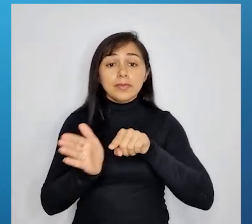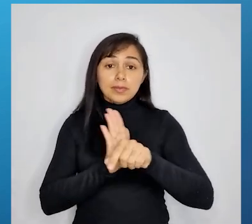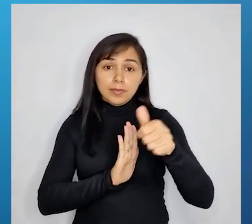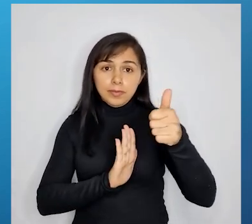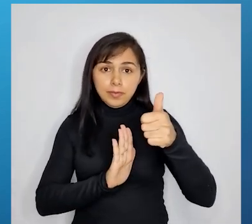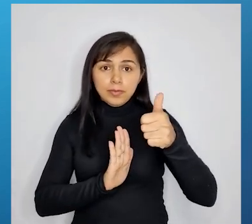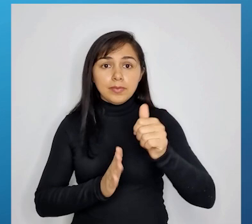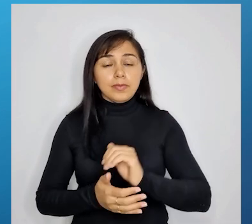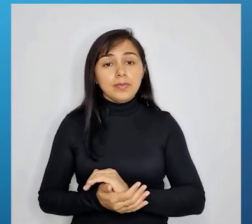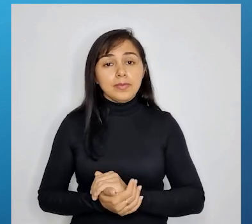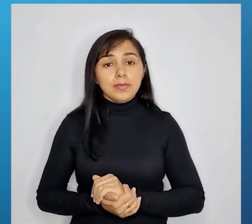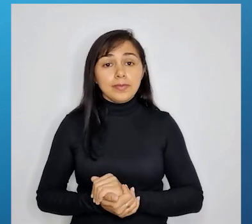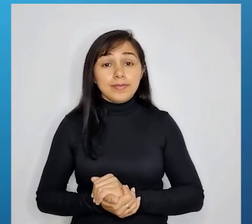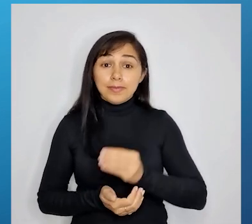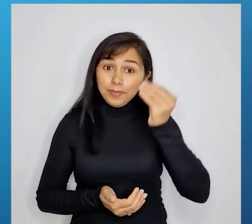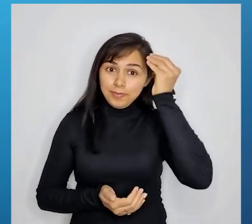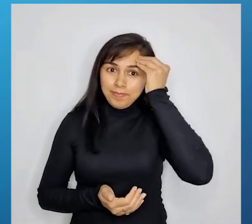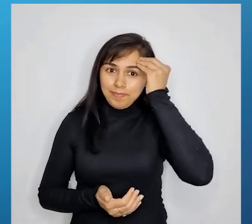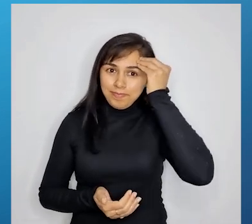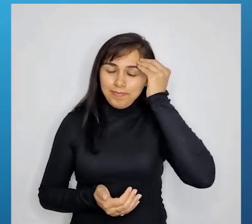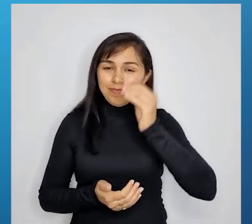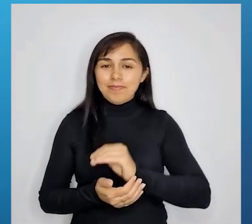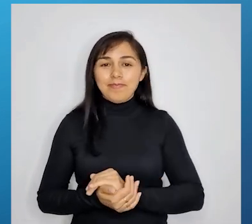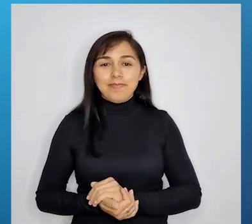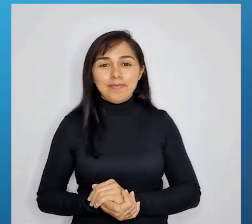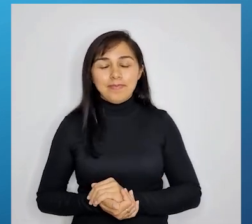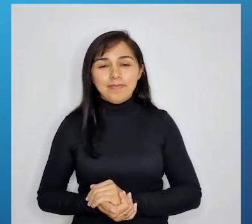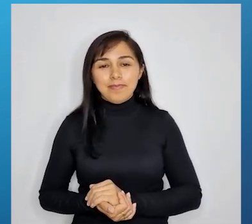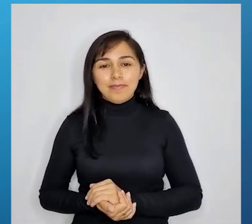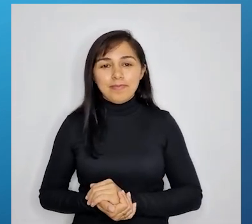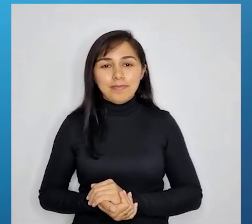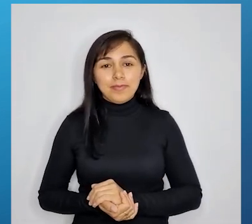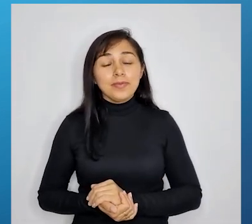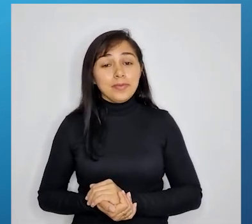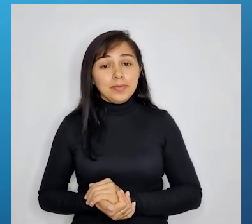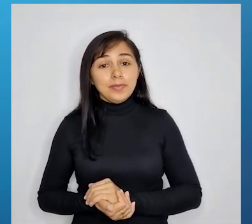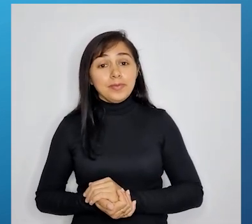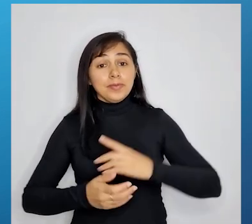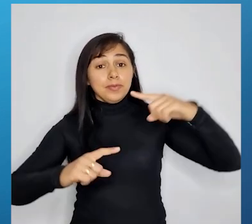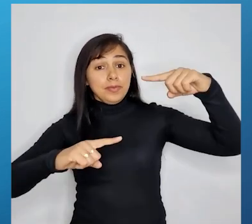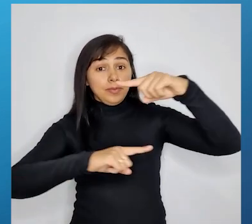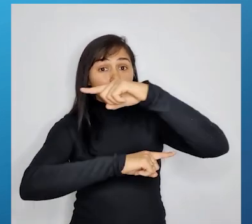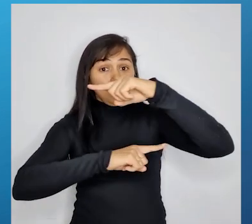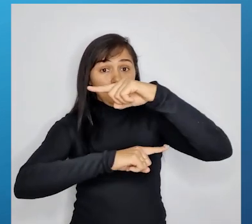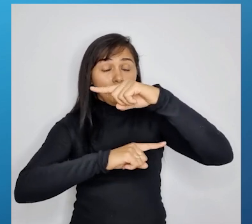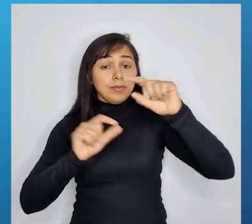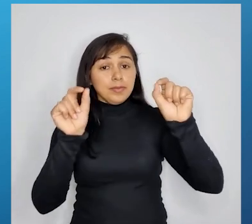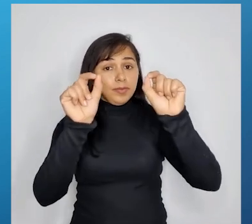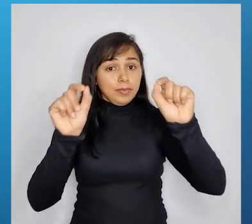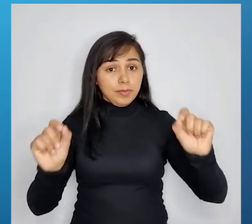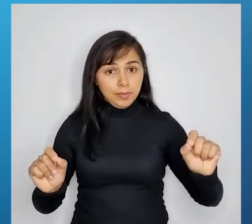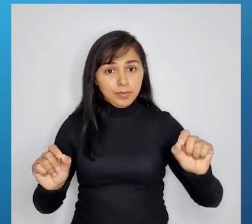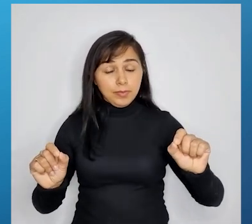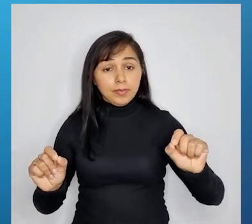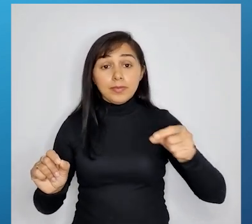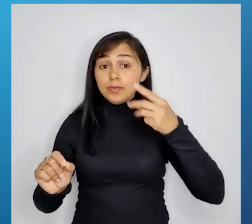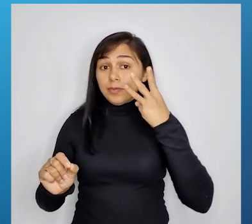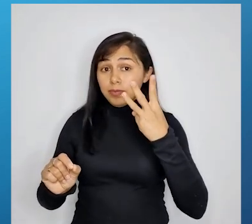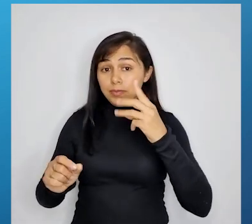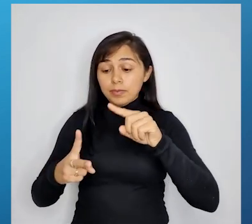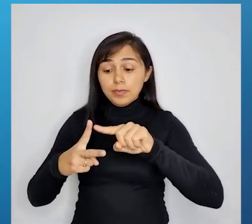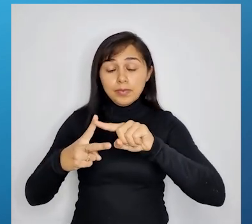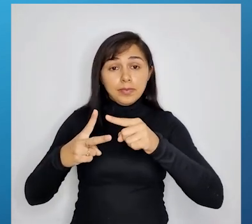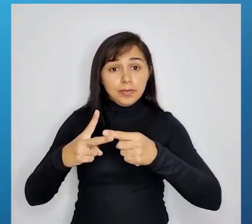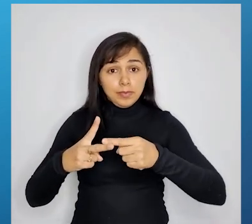1, para fixar essas ideias. Olha só, em um trapézio, 3 de seus ângulos medem